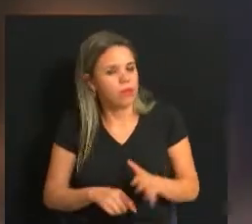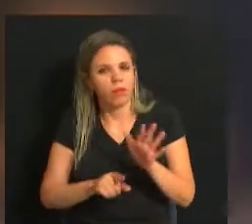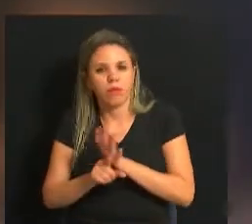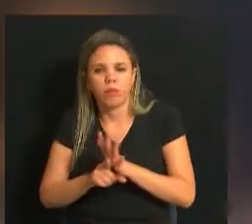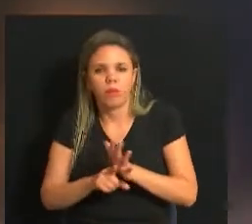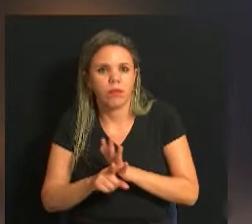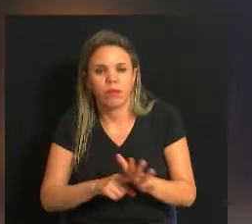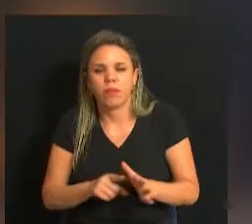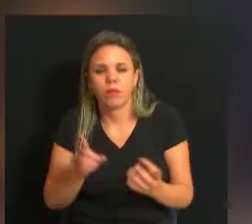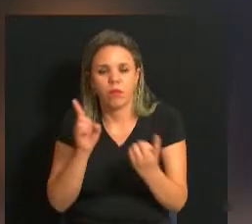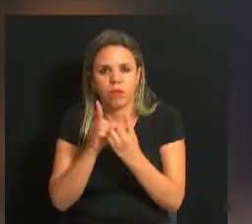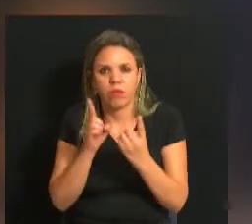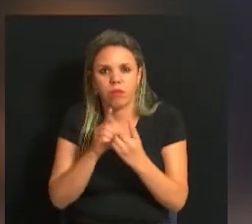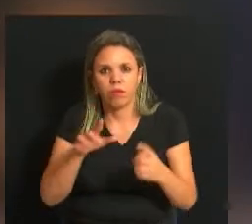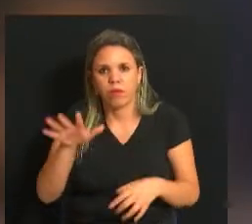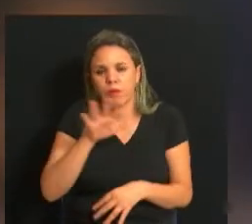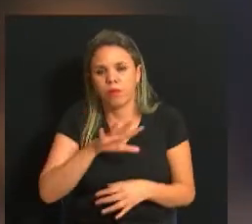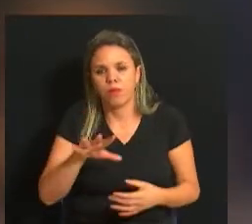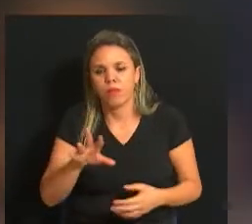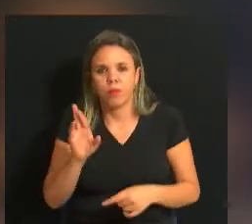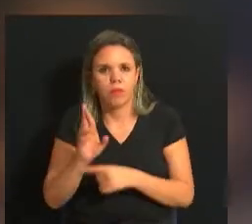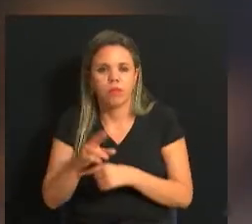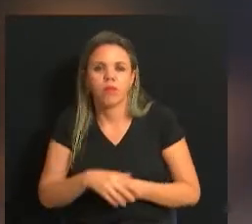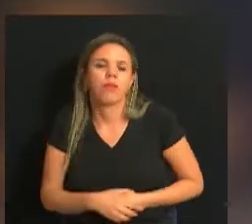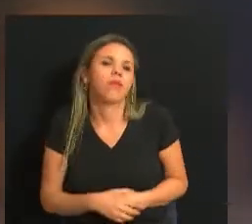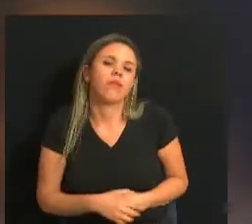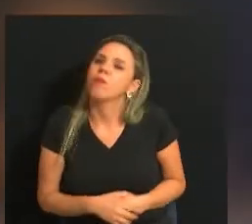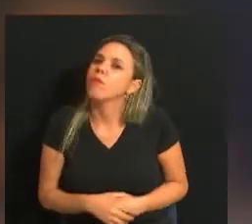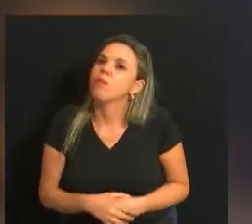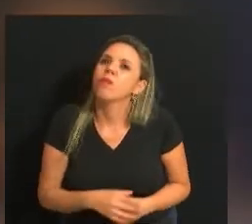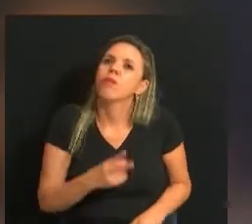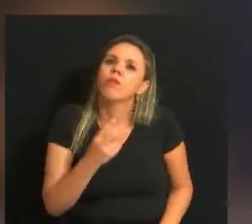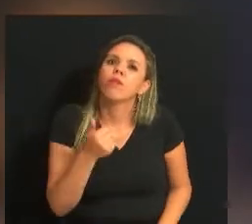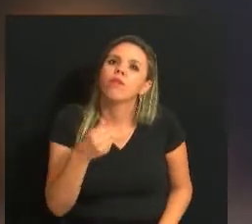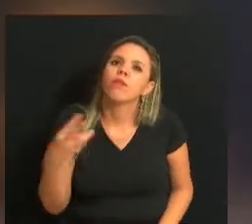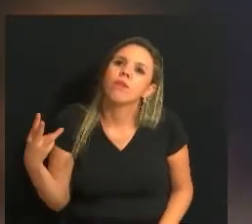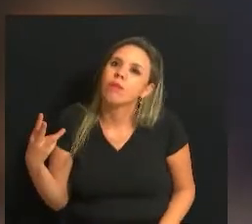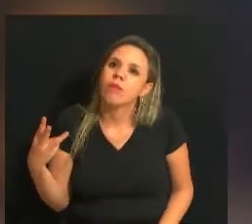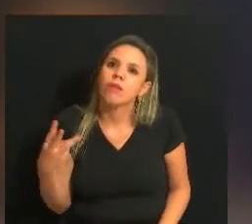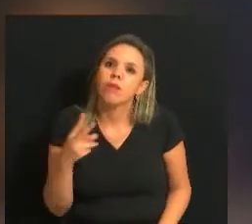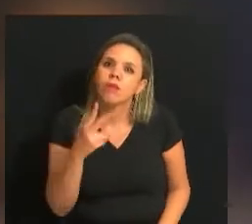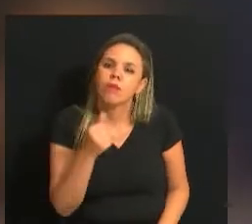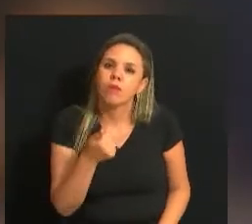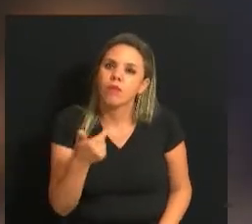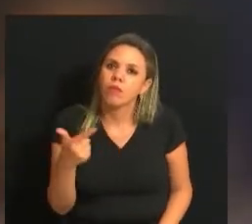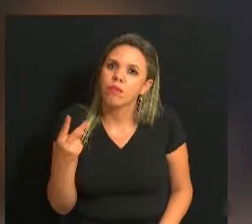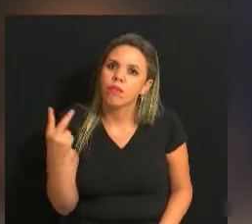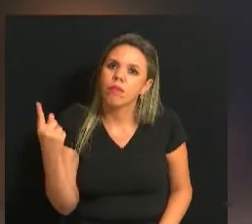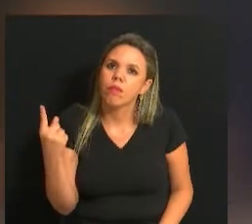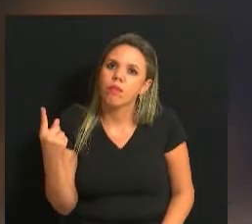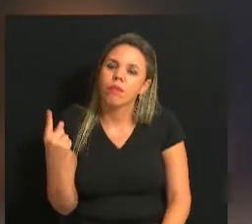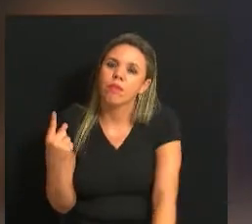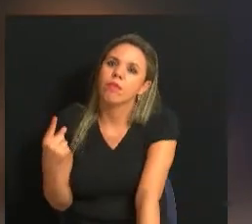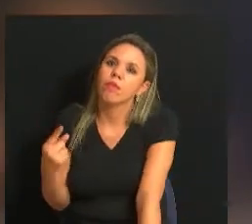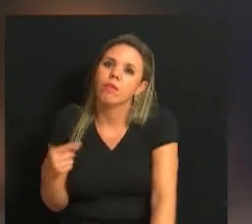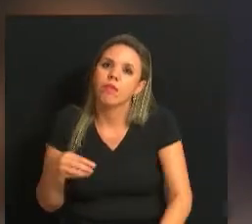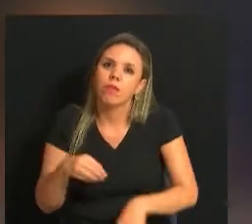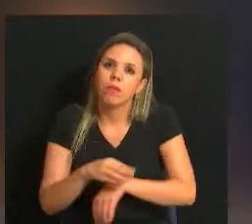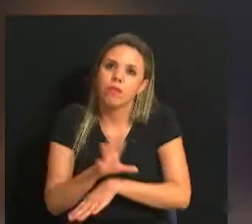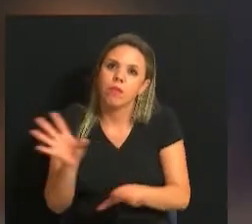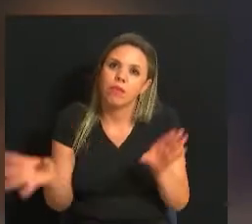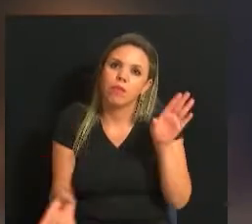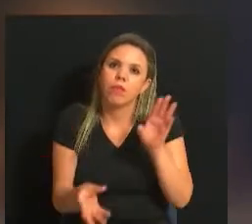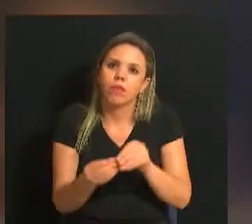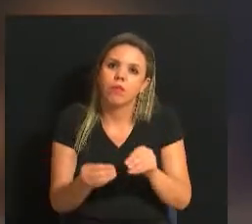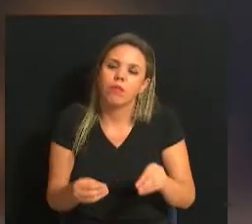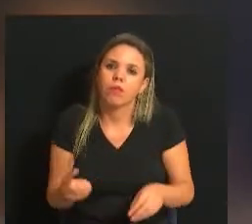de atendimento no Centro de Referência de 2013 a 2021. Então, eu vou passar aqui brevemente